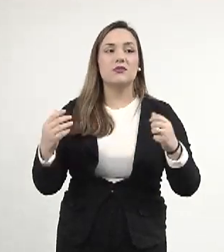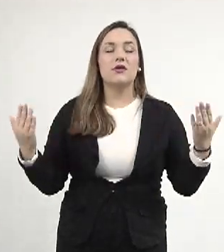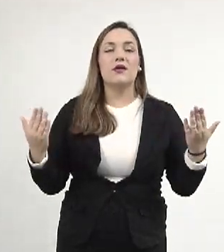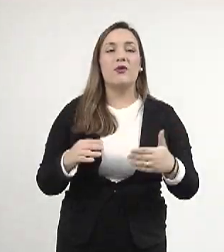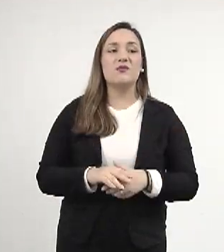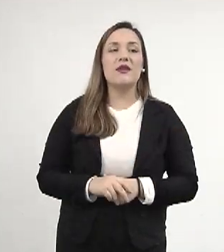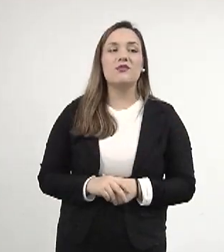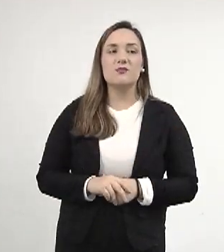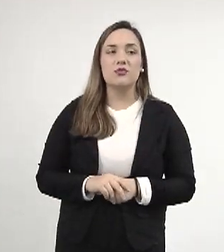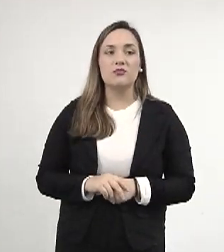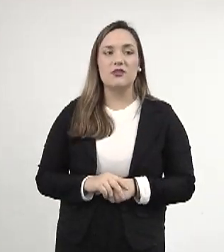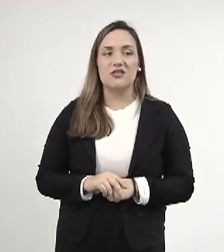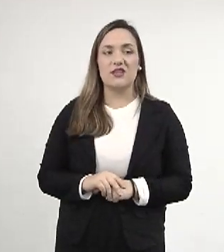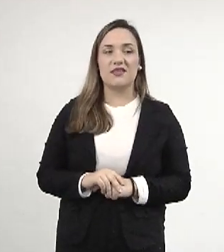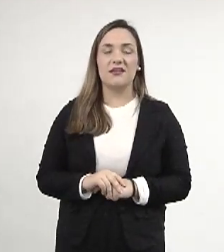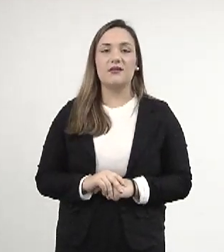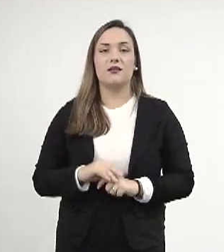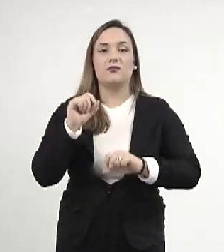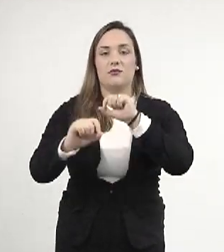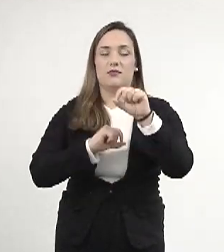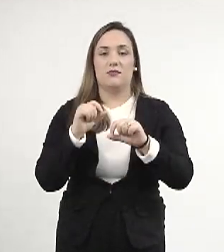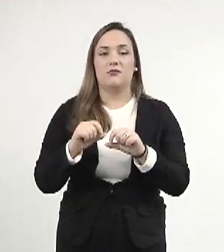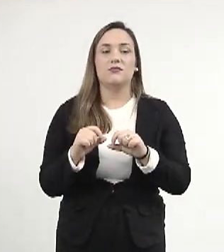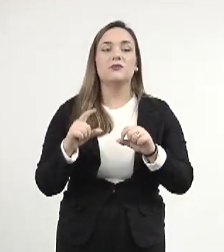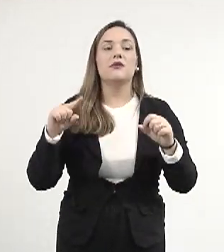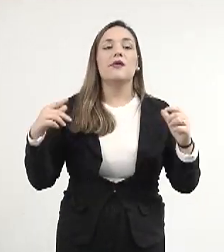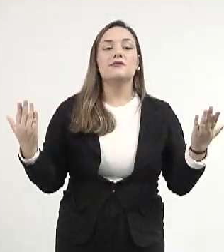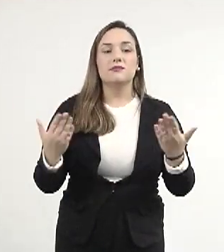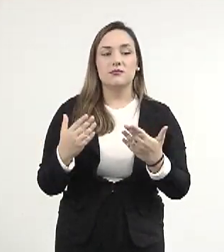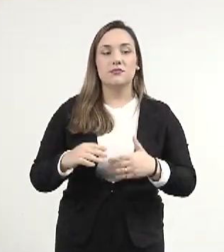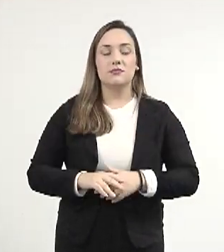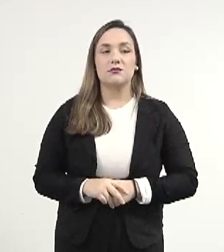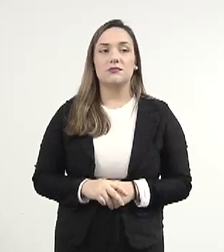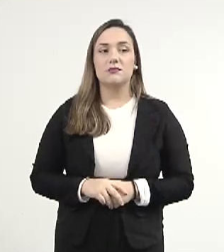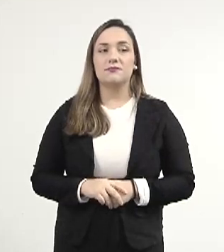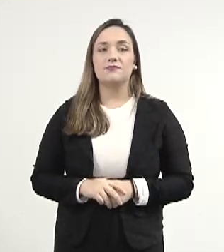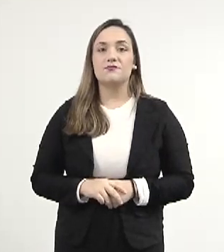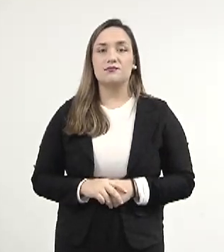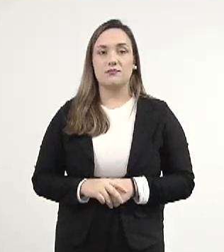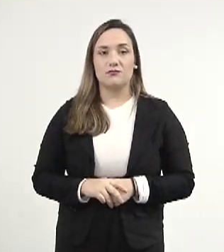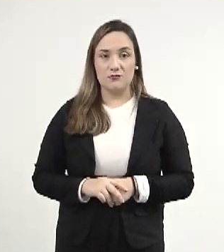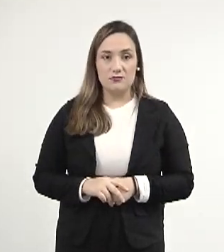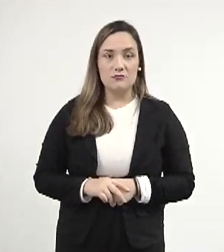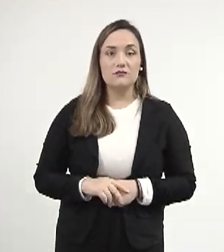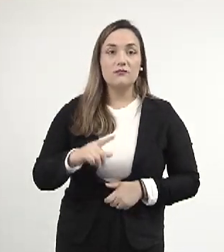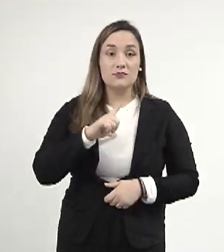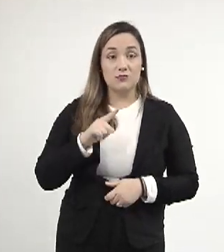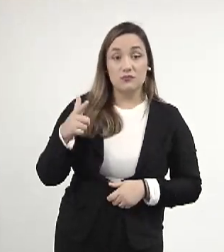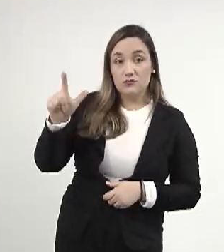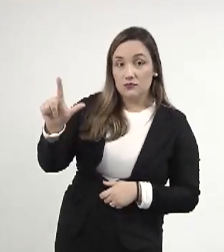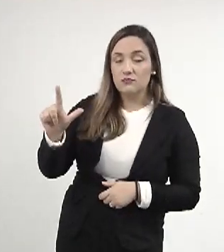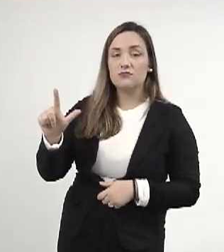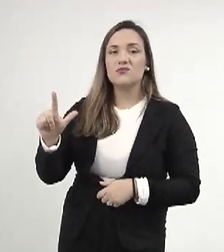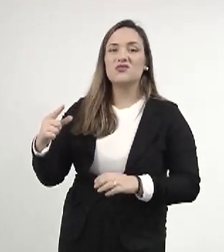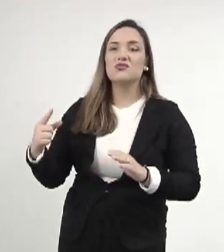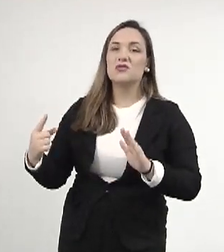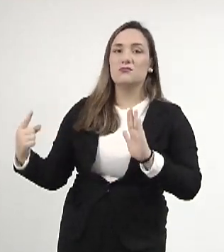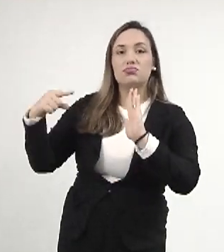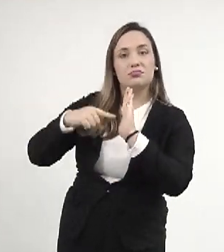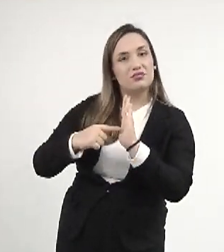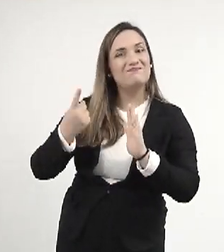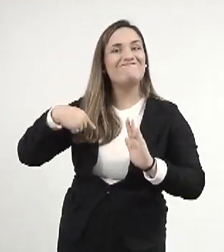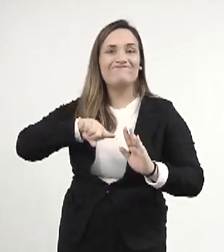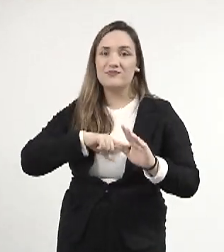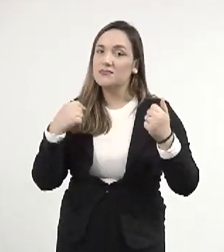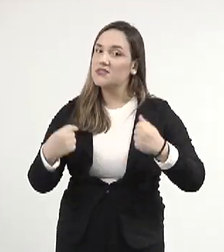esses procedimentos não levam em consideração, como eu disse, maus tratos e outros delitos. Infelizmente, nós temos